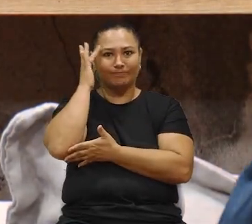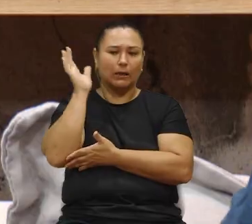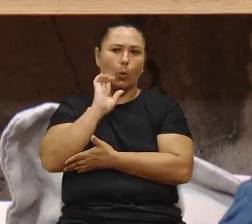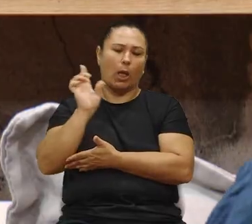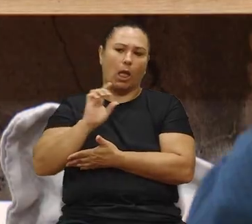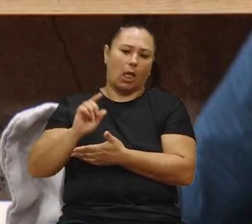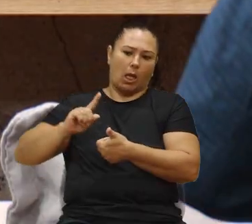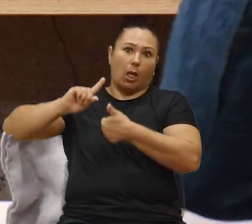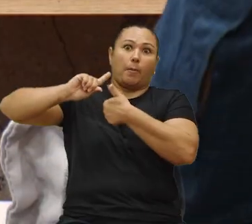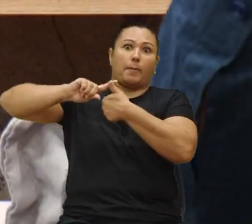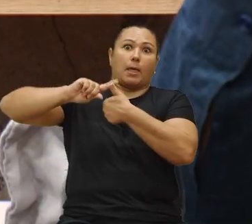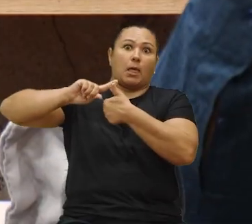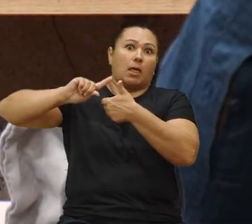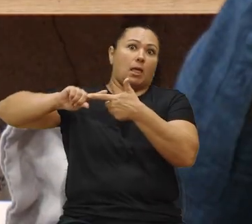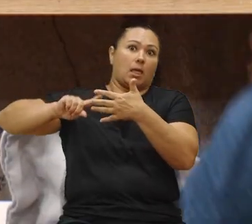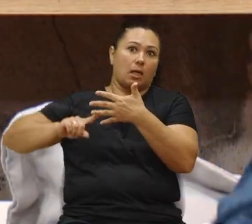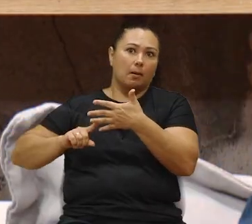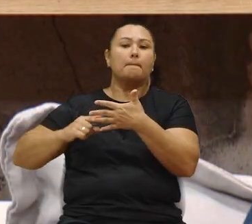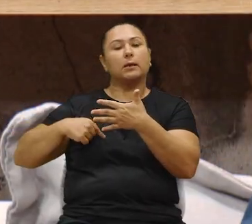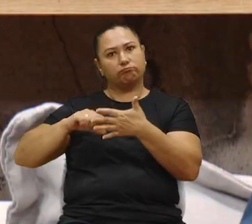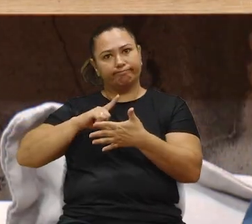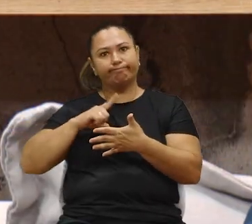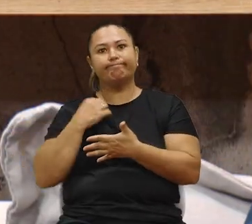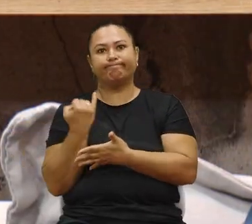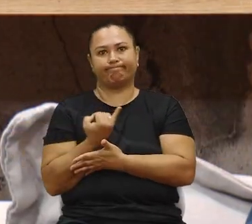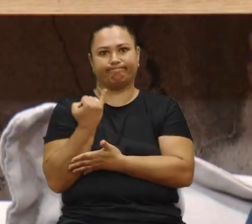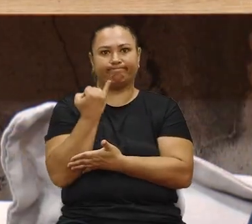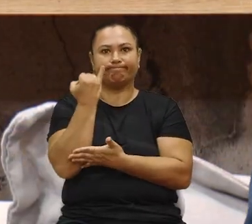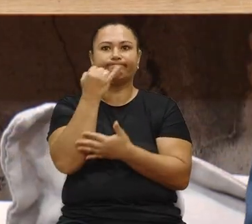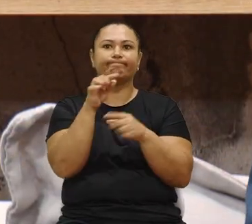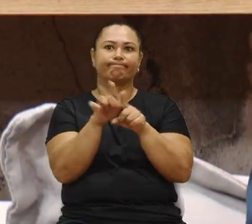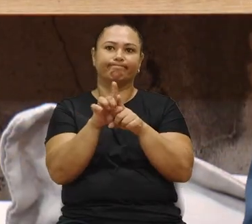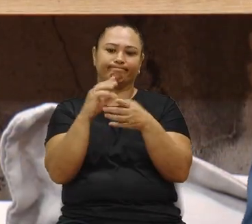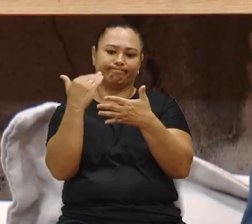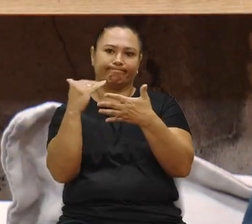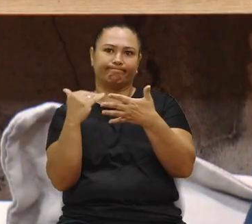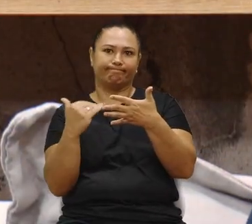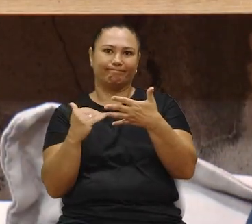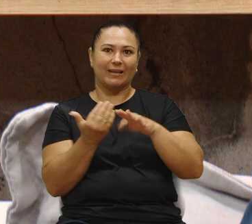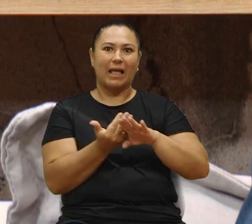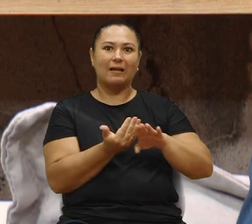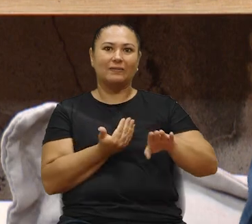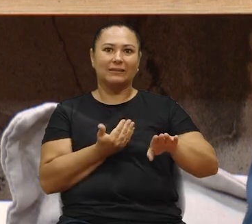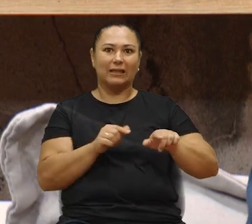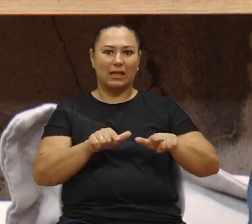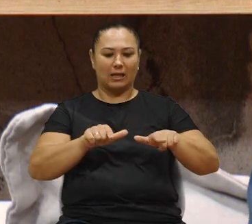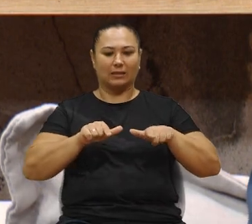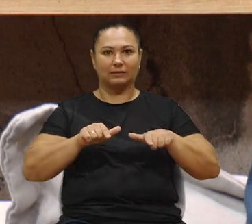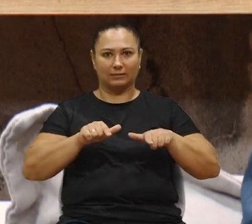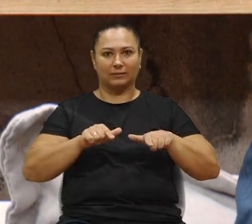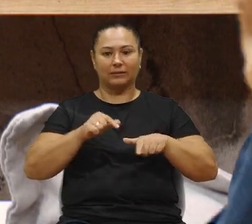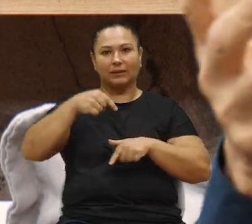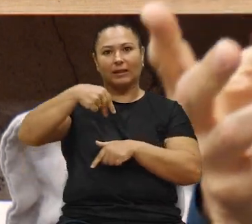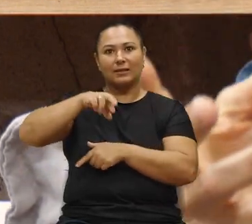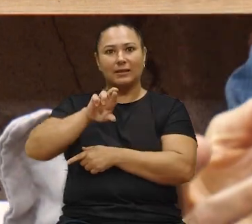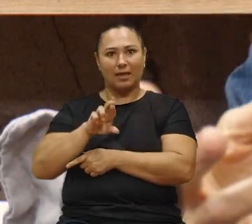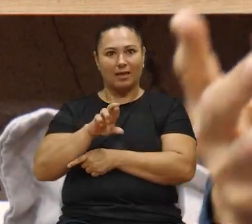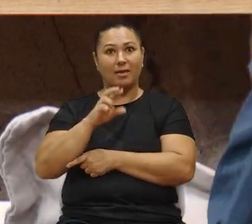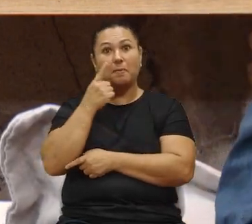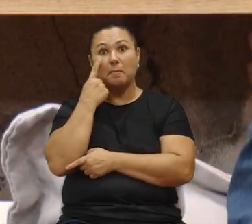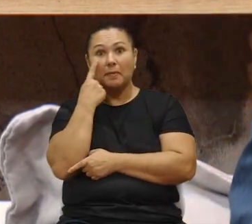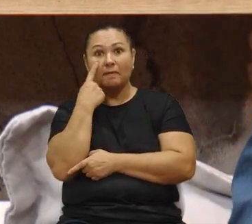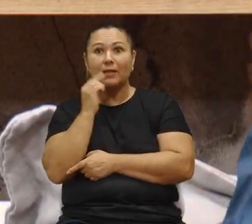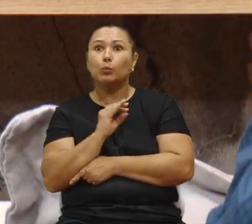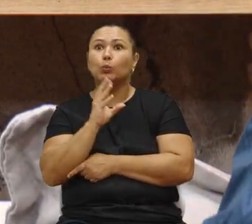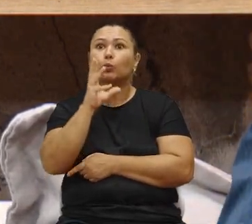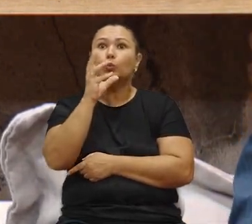né? Que não ocupa o primeiro lugar na escala, mas ocupa um lugar importante, né, na questão dos afastamentos. Então, essa